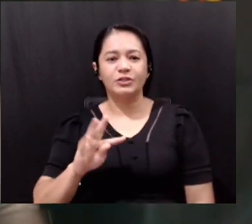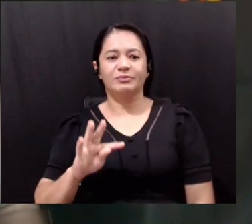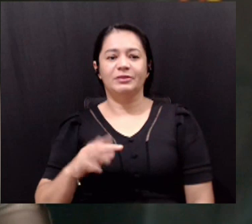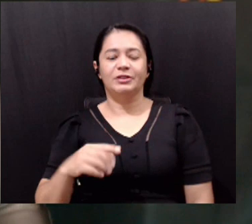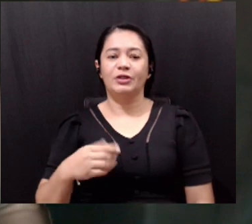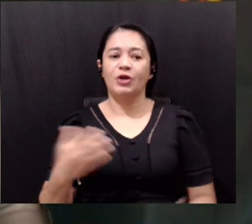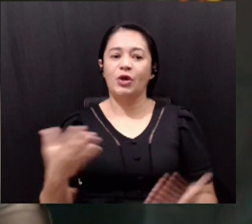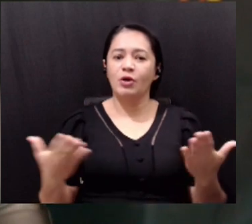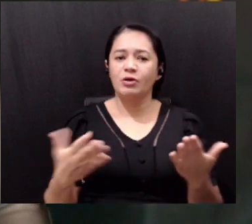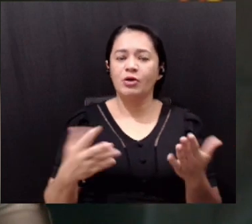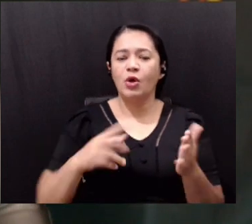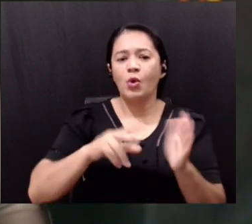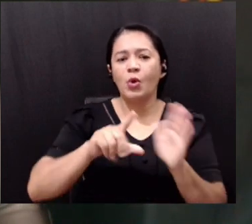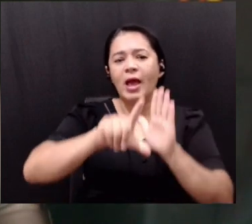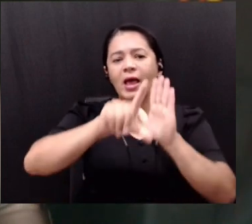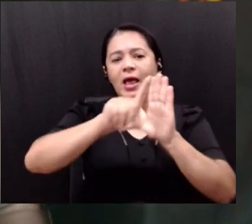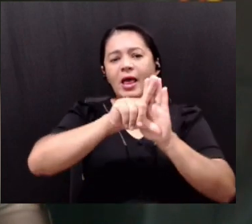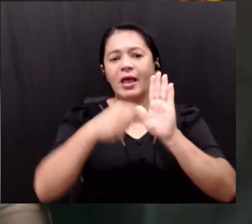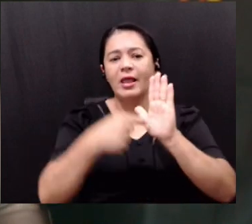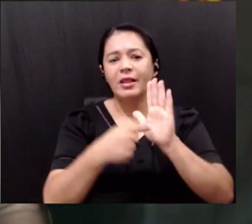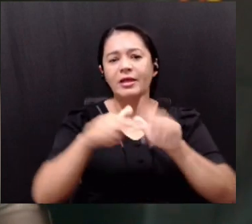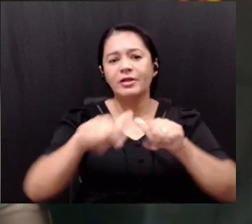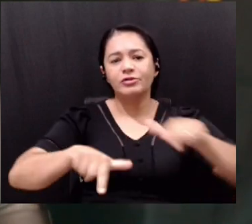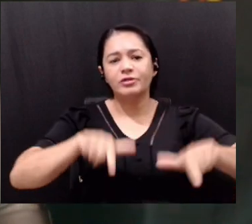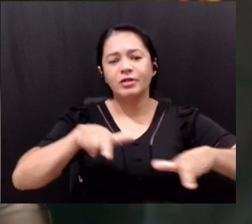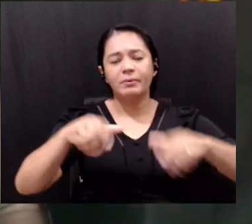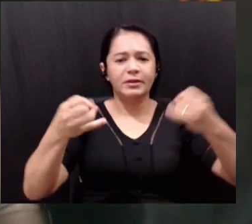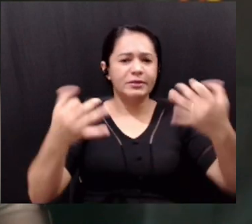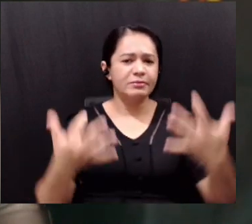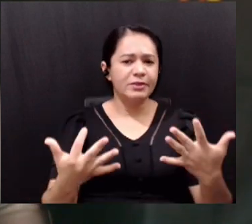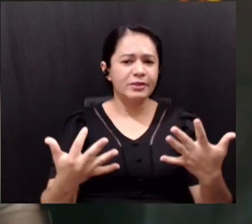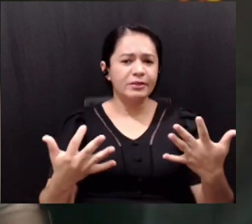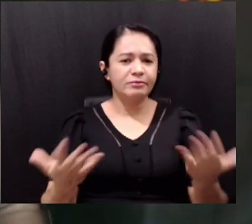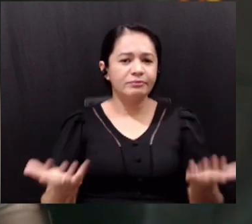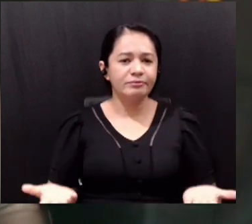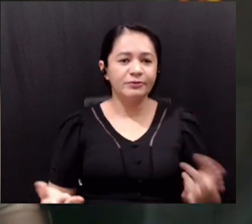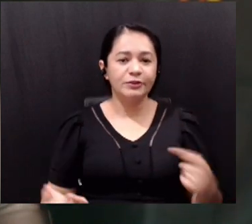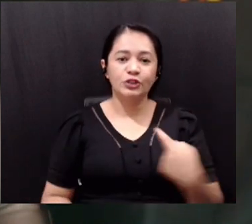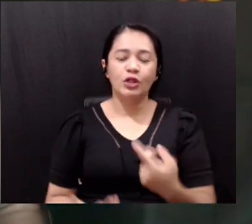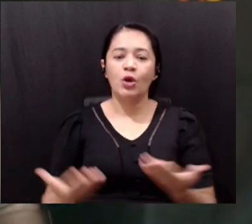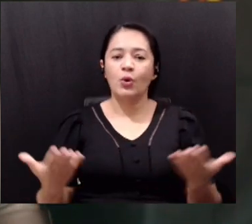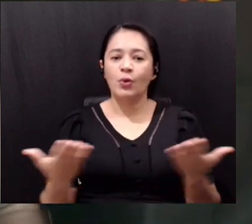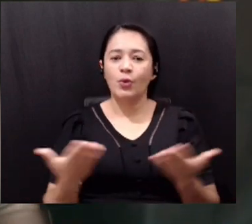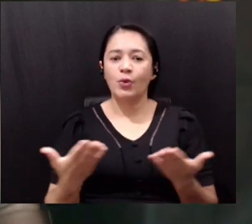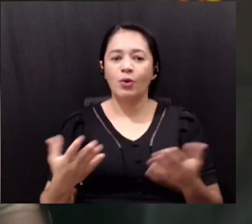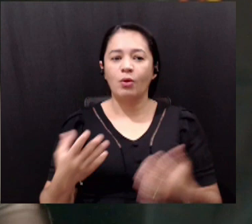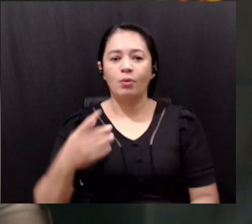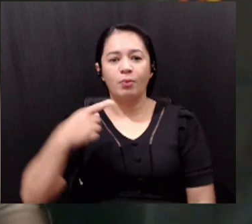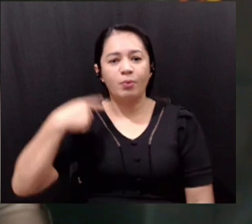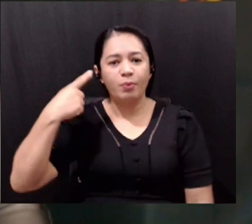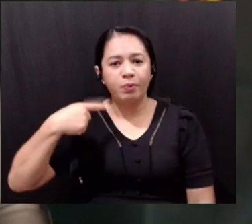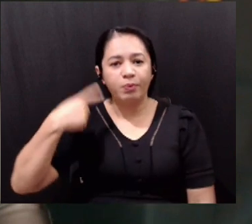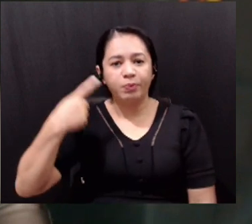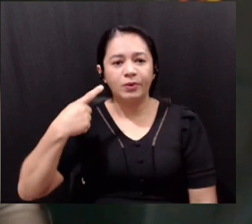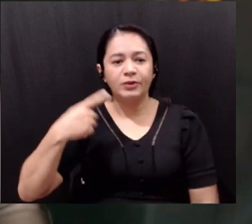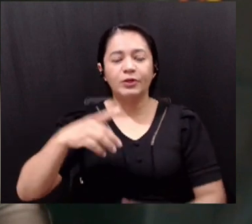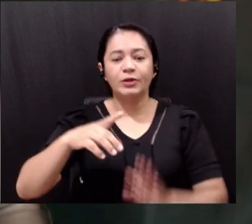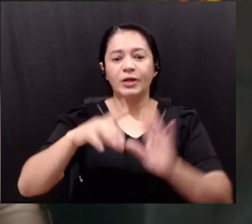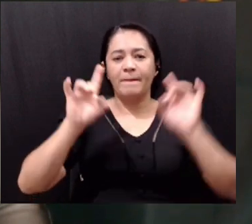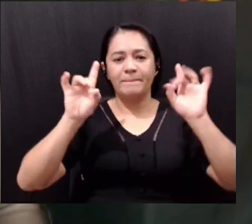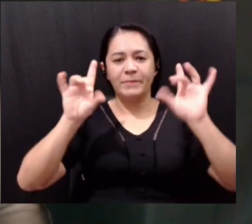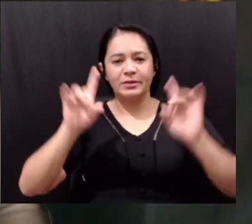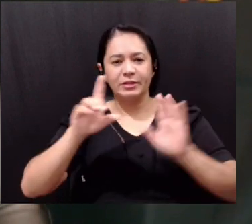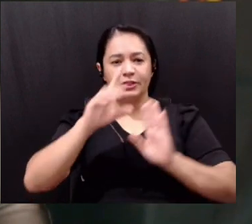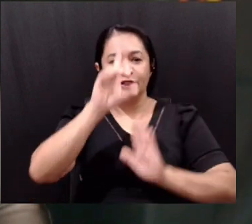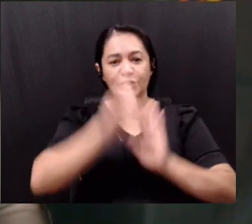leis trabalhistas dizem sobre esses dois extremos, nós recebemos a advogada especialista em Direito e Processo do